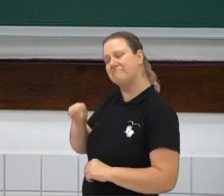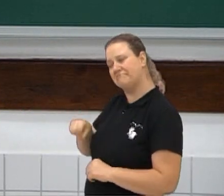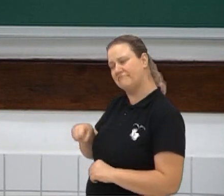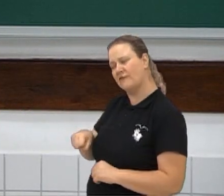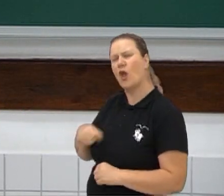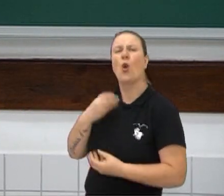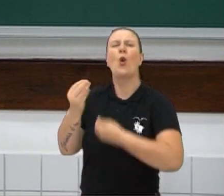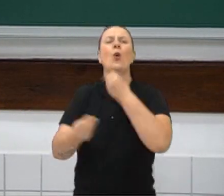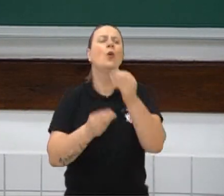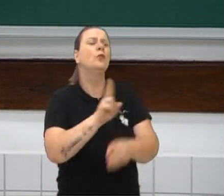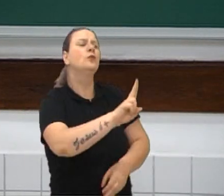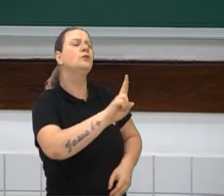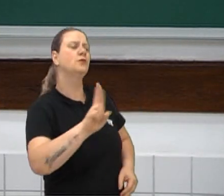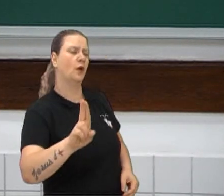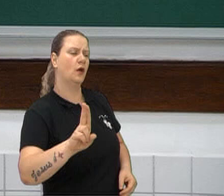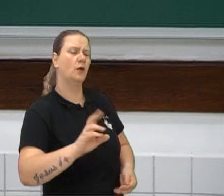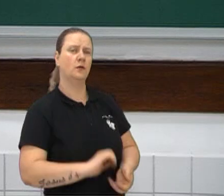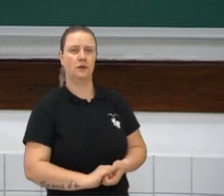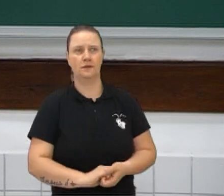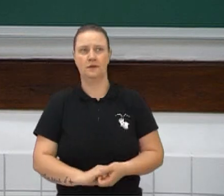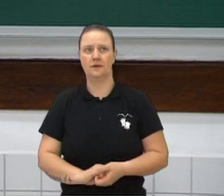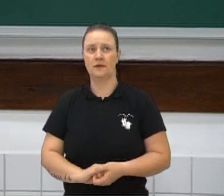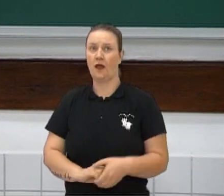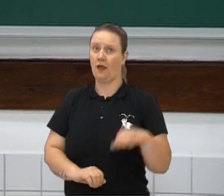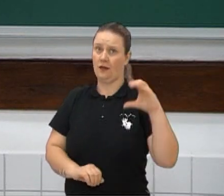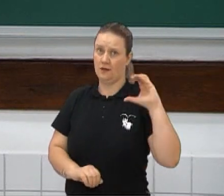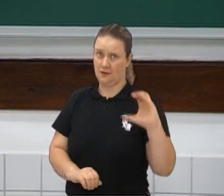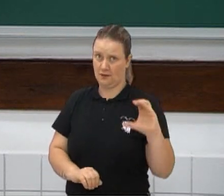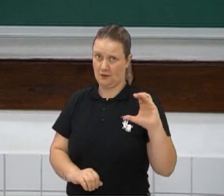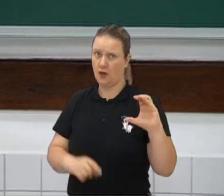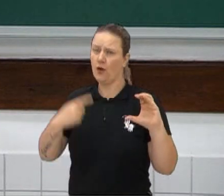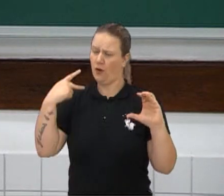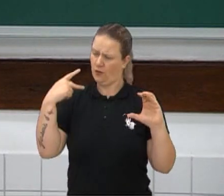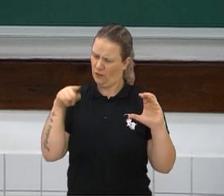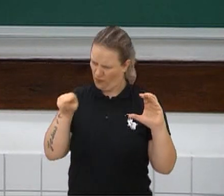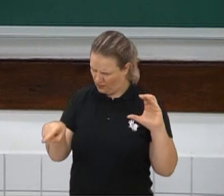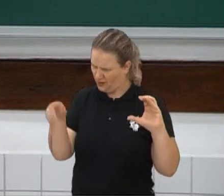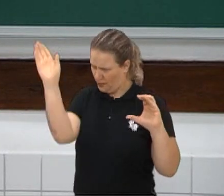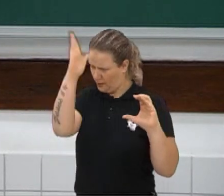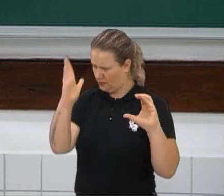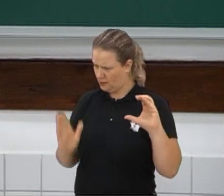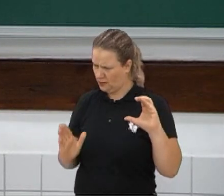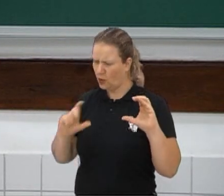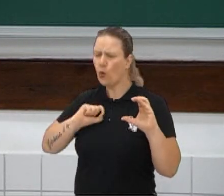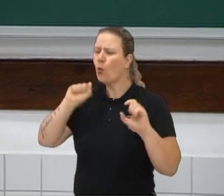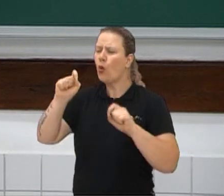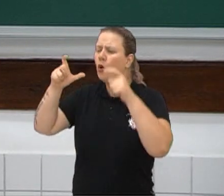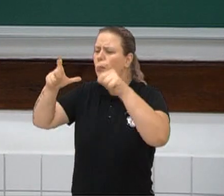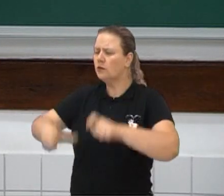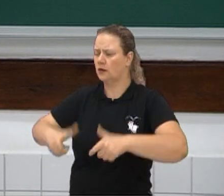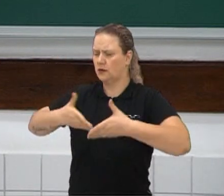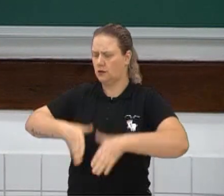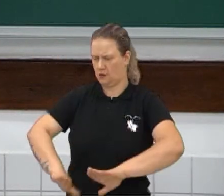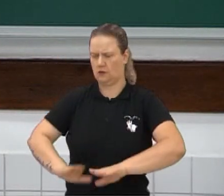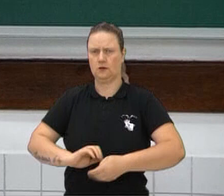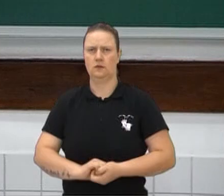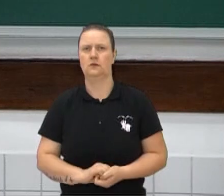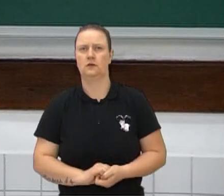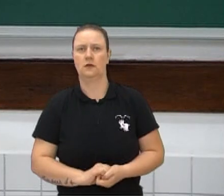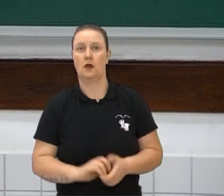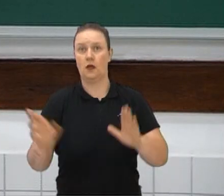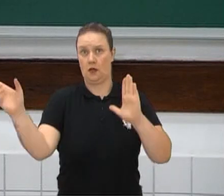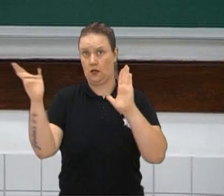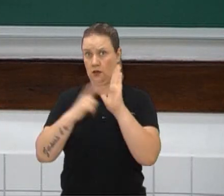te llamas? E la C, eres brasileño? De onde eres? Então, leiam ali e respondam